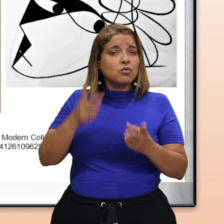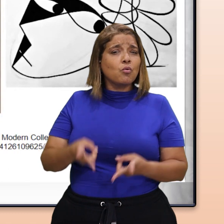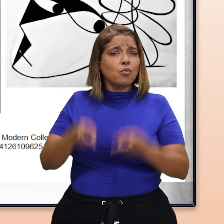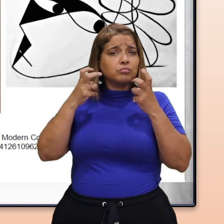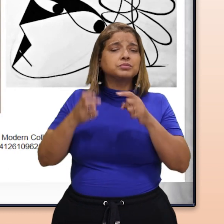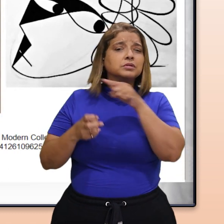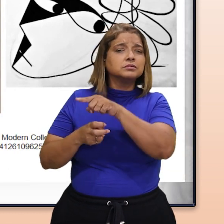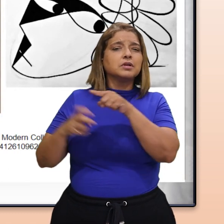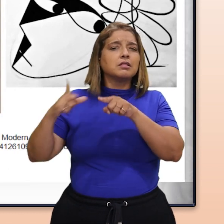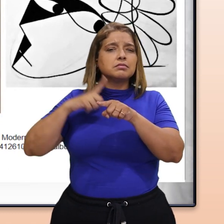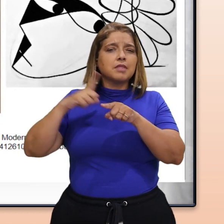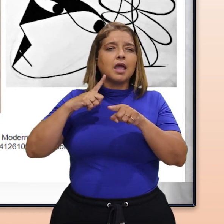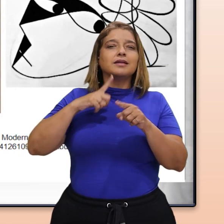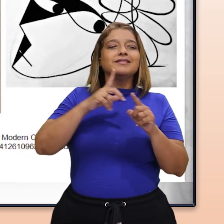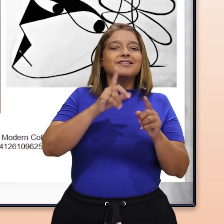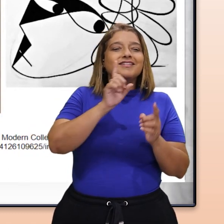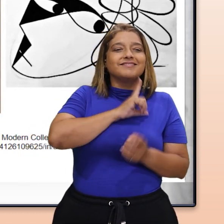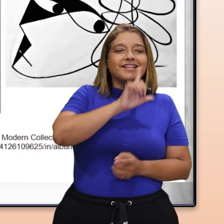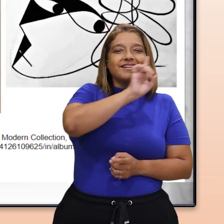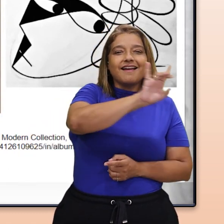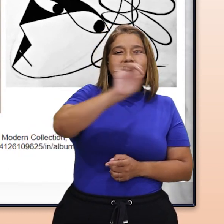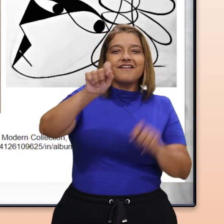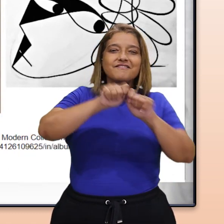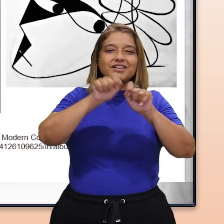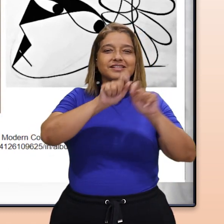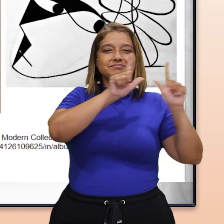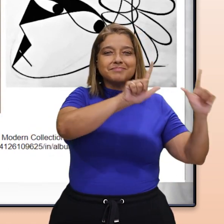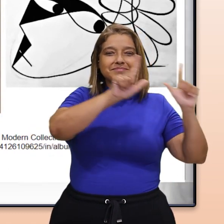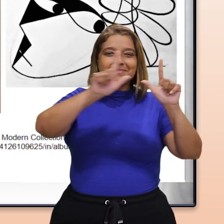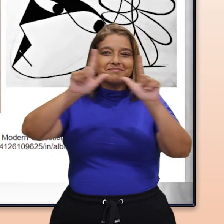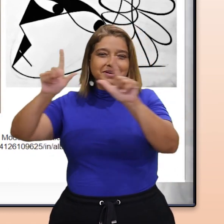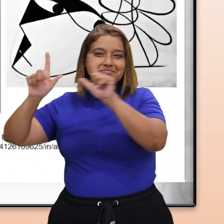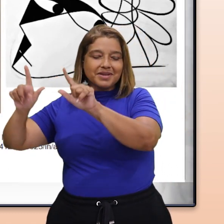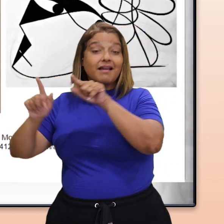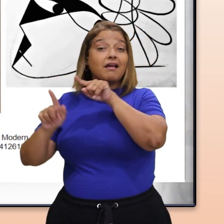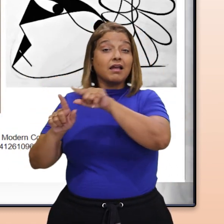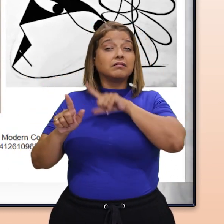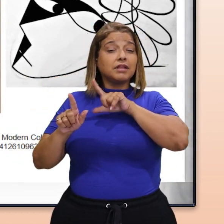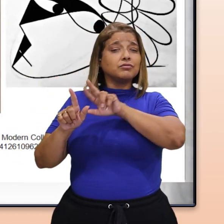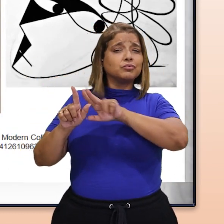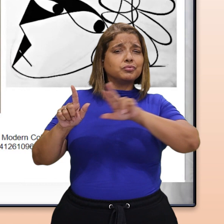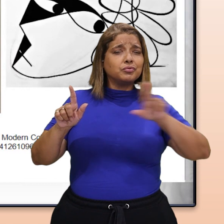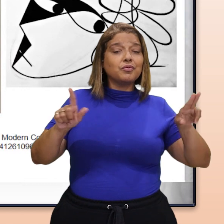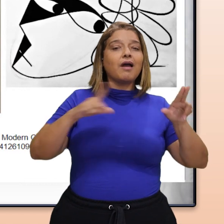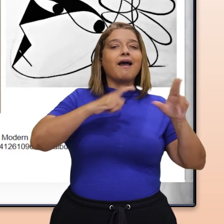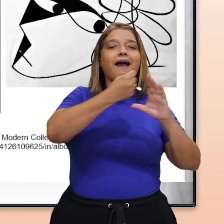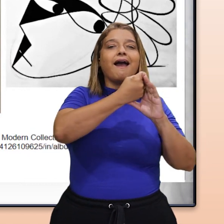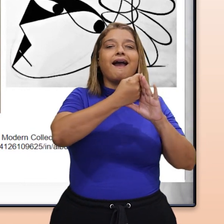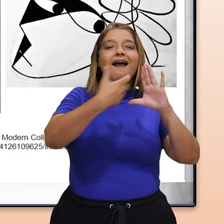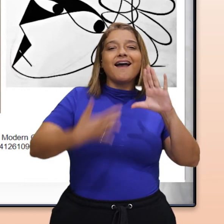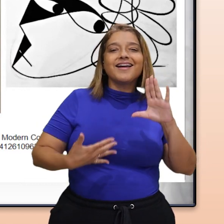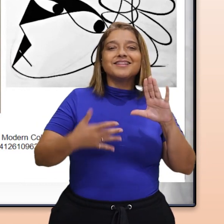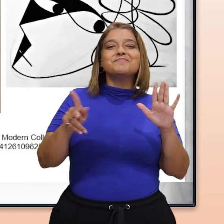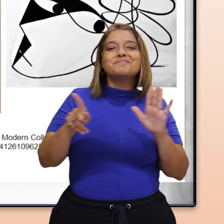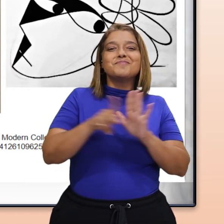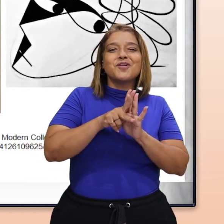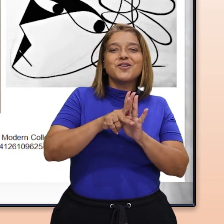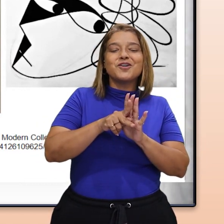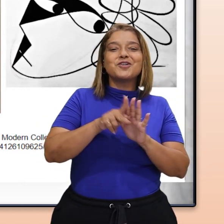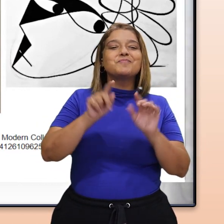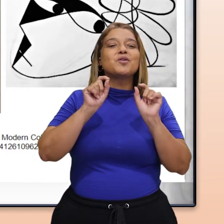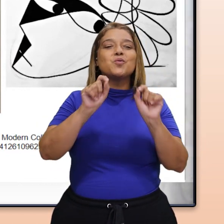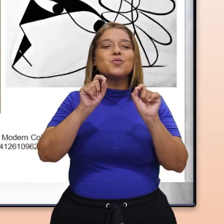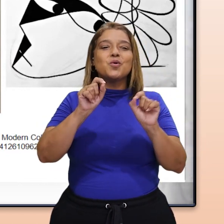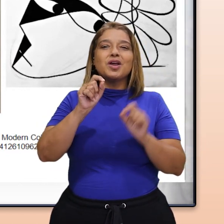que dos vários autorretratos que ele fez, eles têm algumas características que